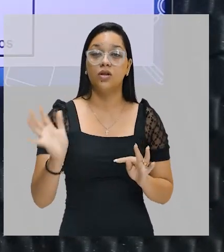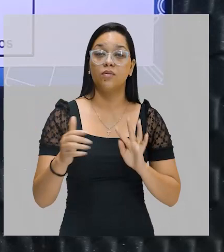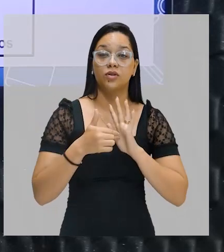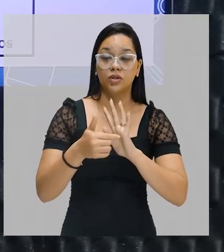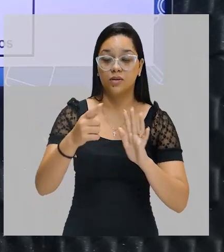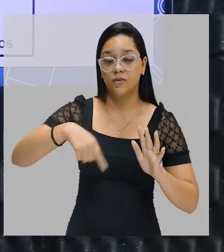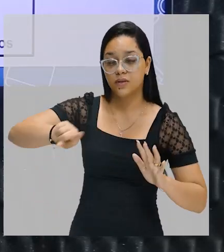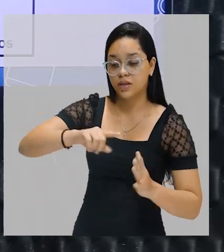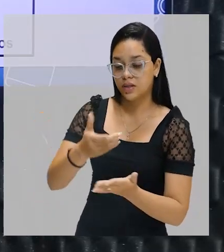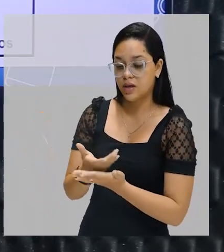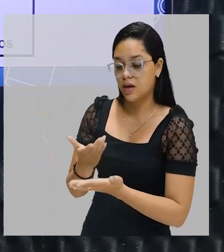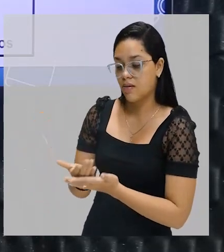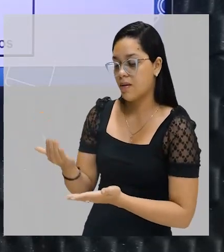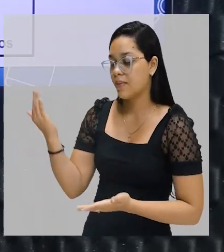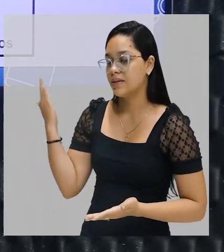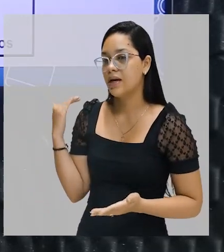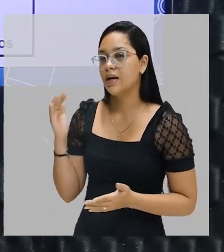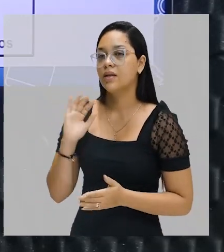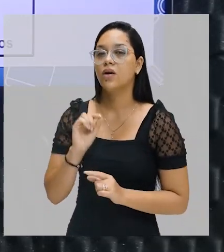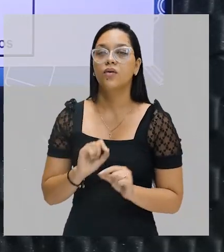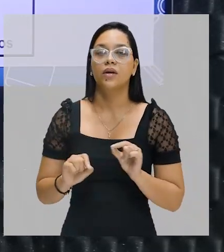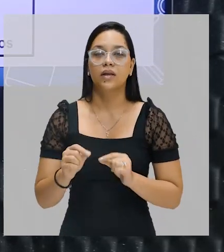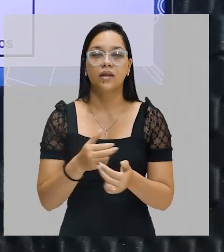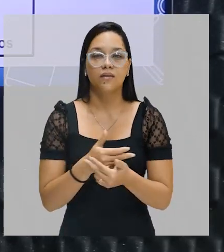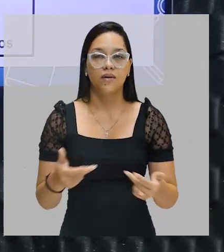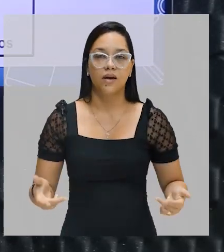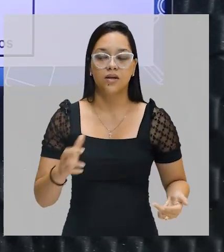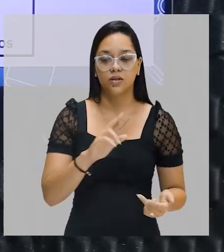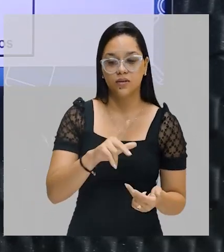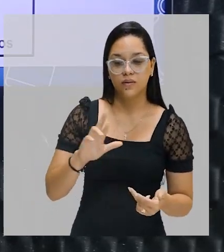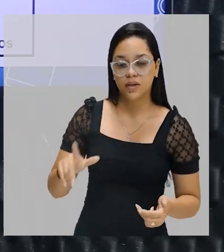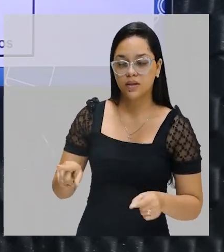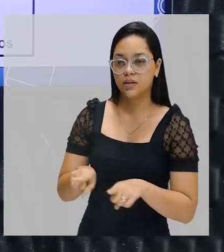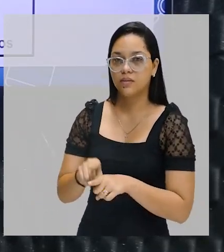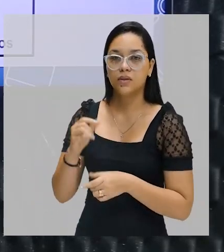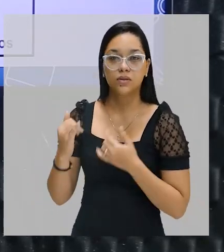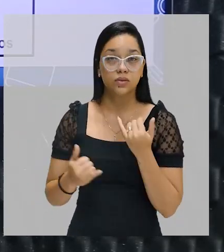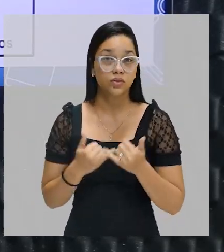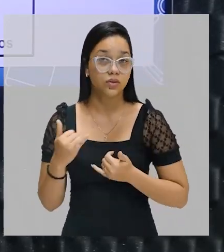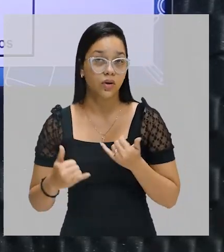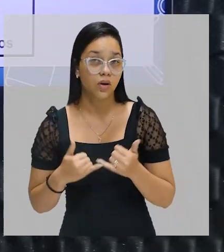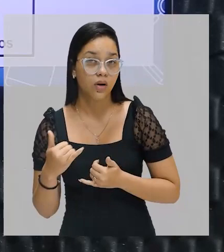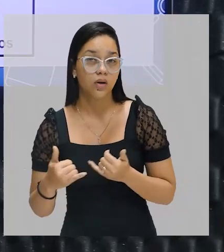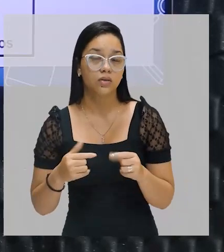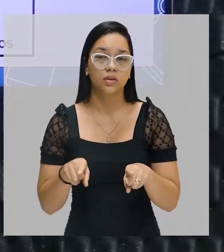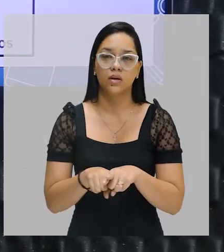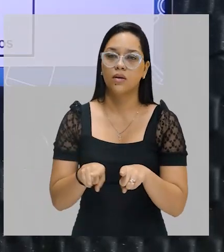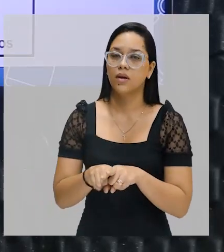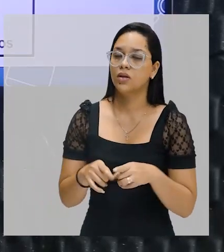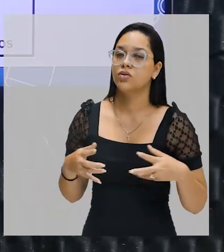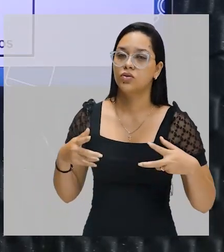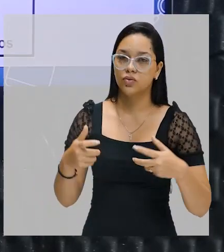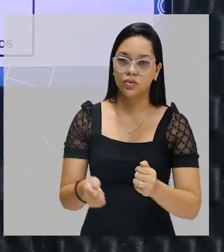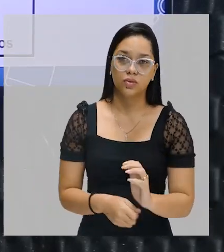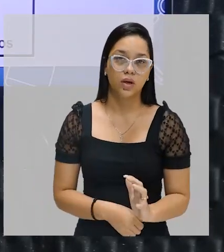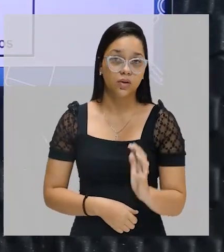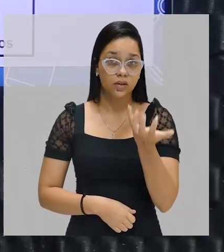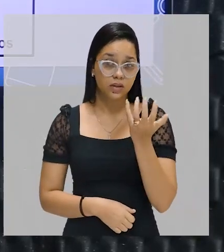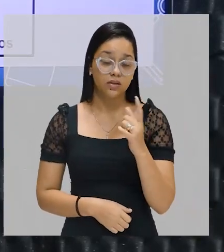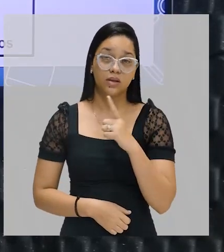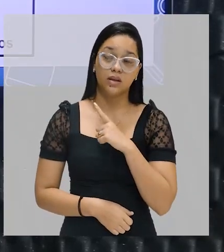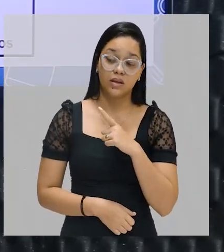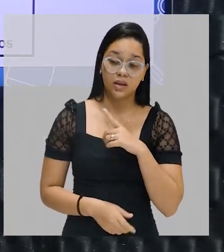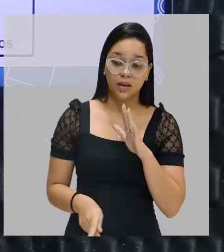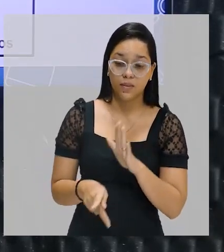vocês na aula anterior, quando eu falei das diferenças dos jogos eletrônicos, de tudo que vem acontecendo, da